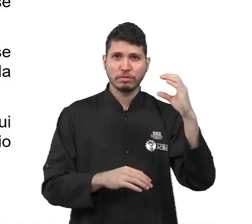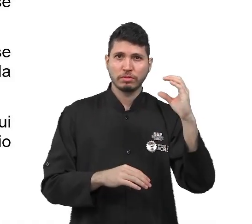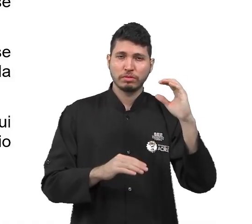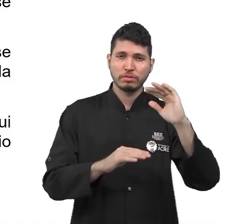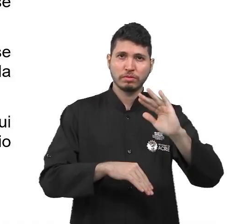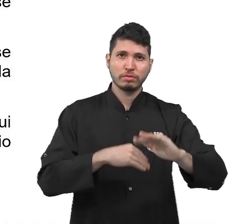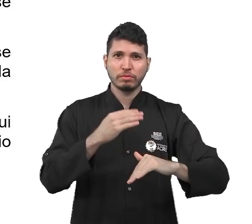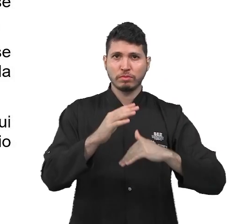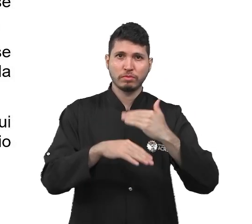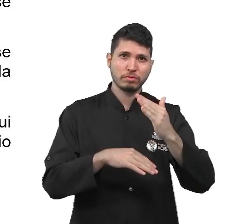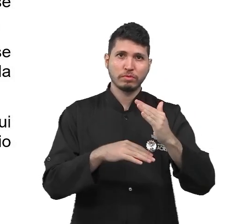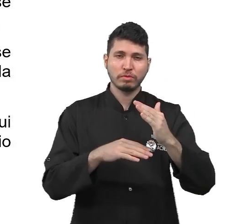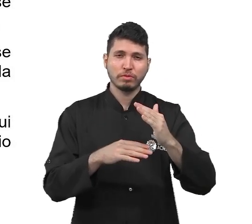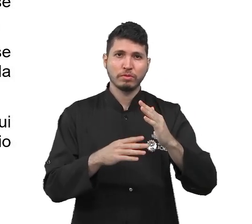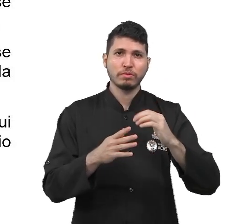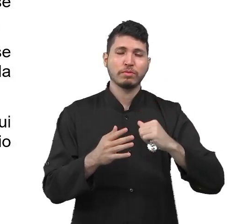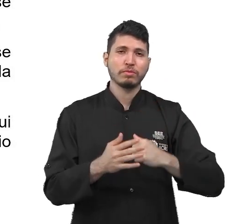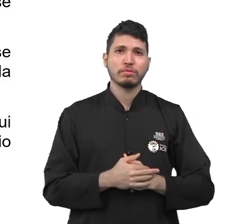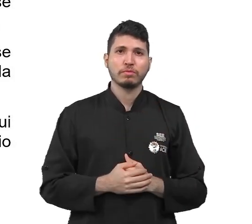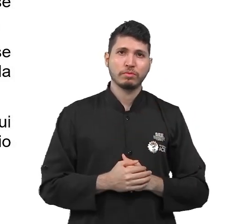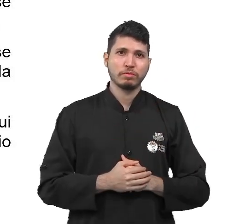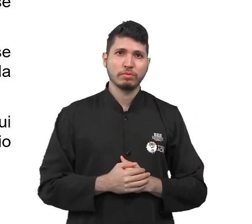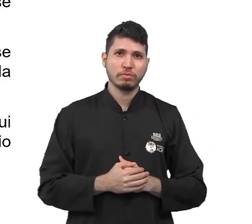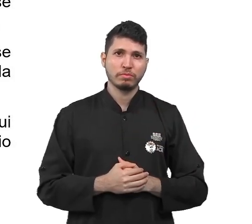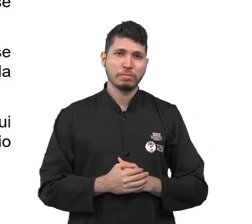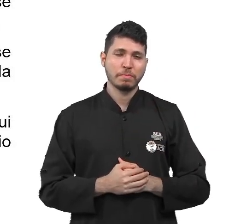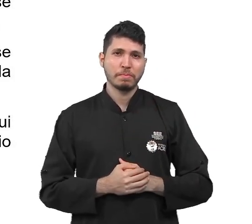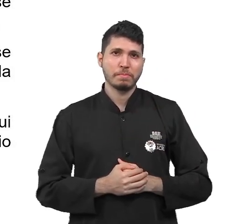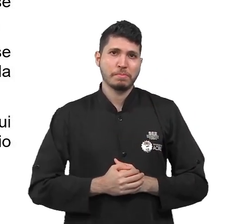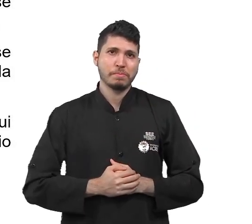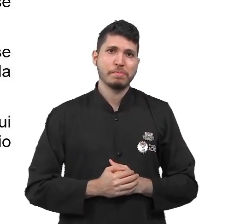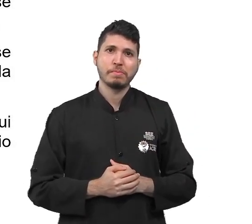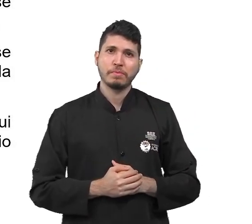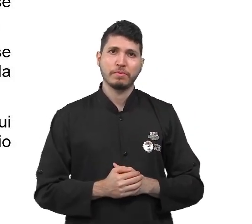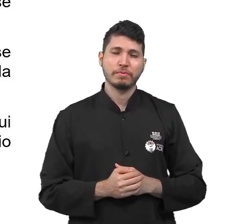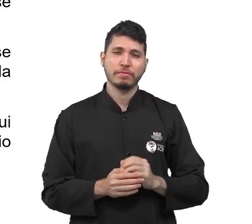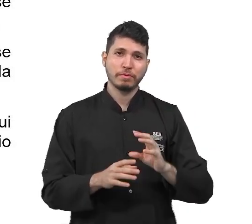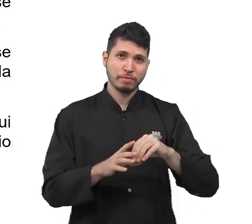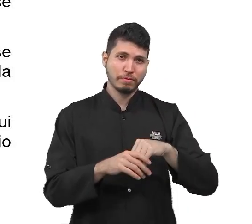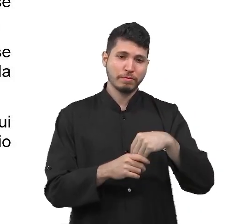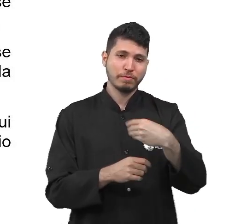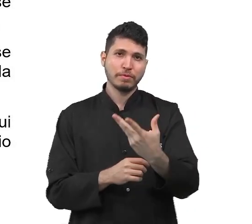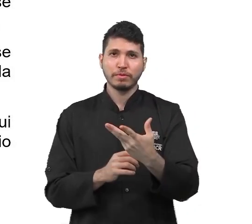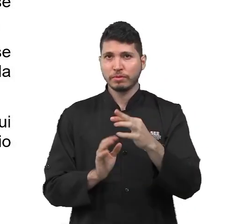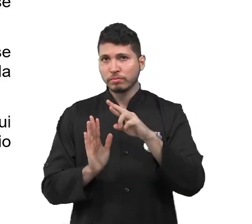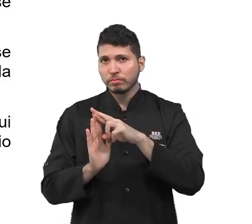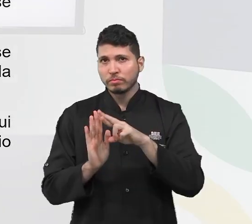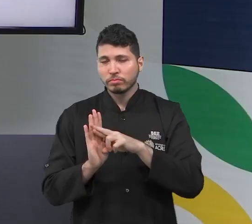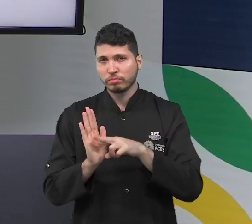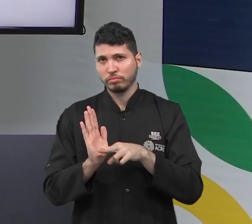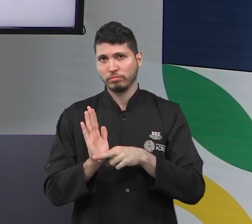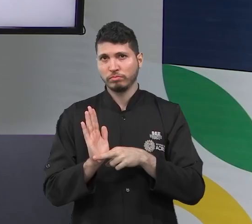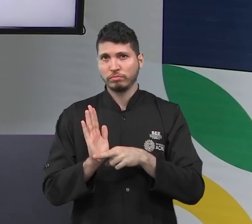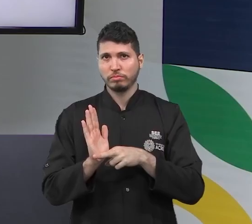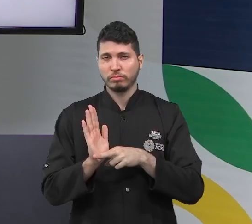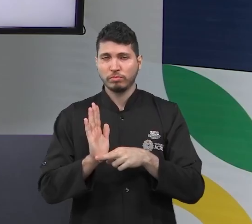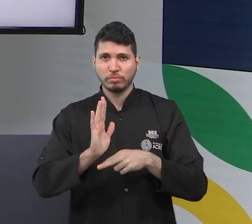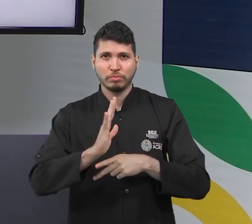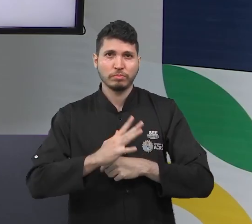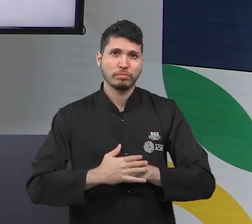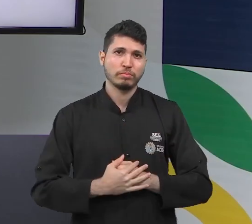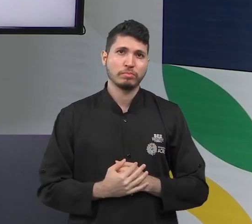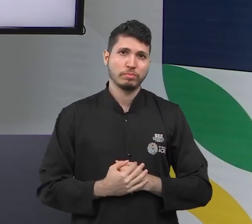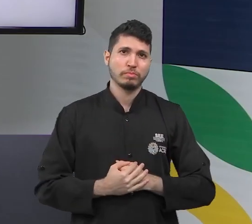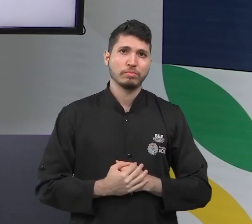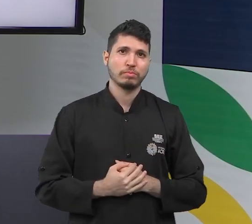de rupturas, e não por acumulação de conhecimento como queriam os positivistas. Então, quando nós temos